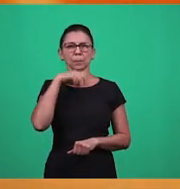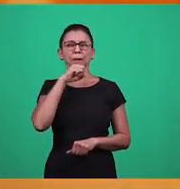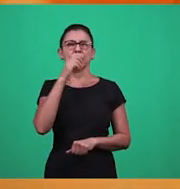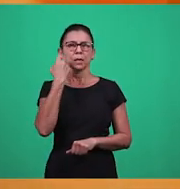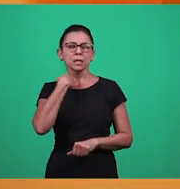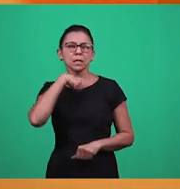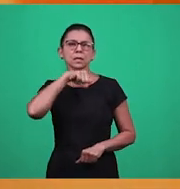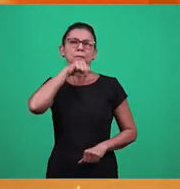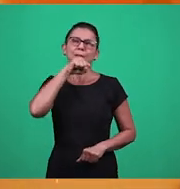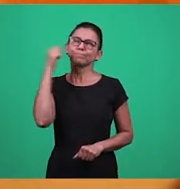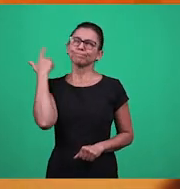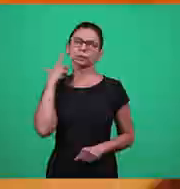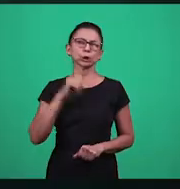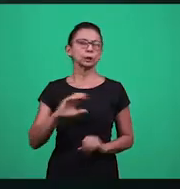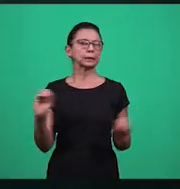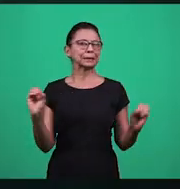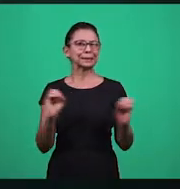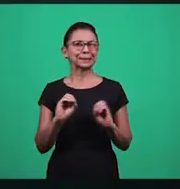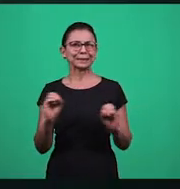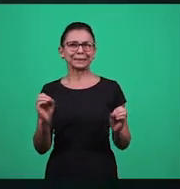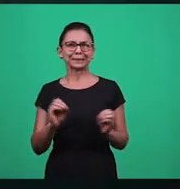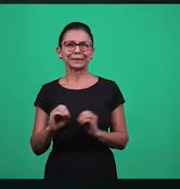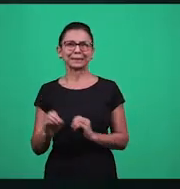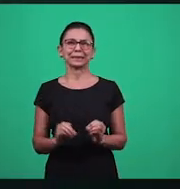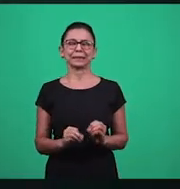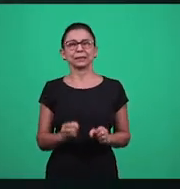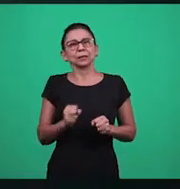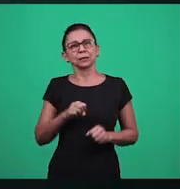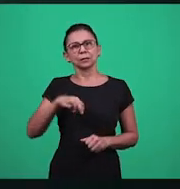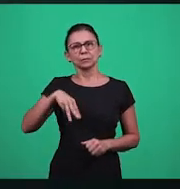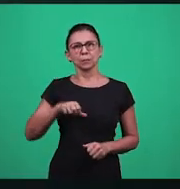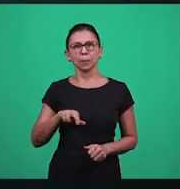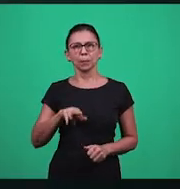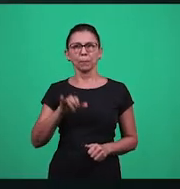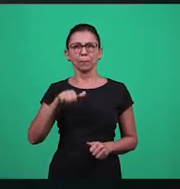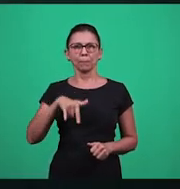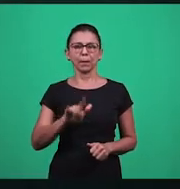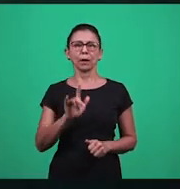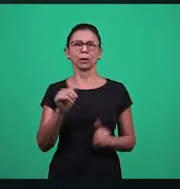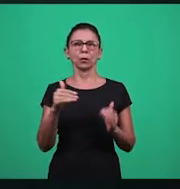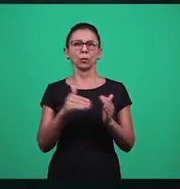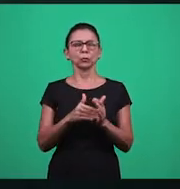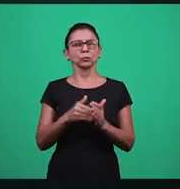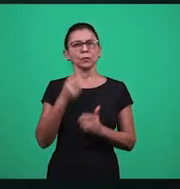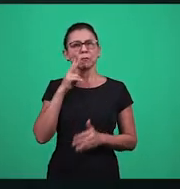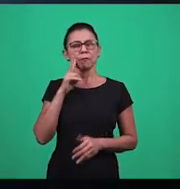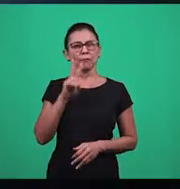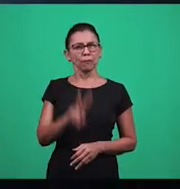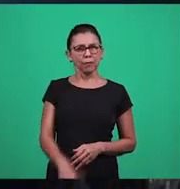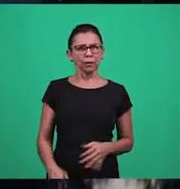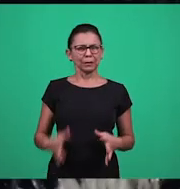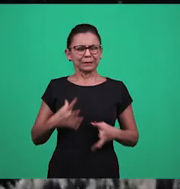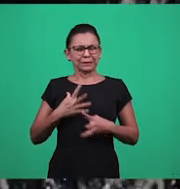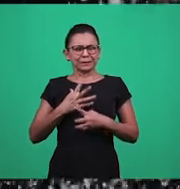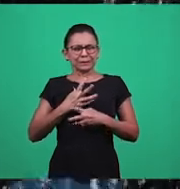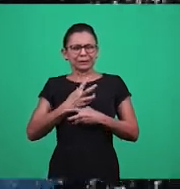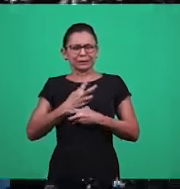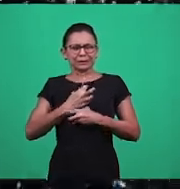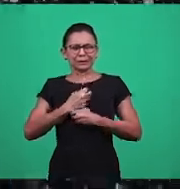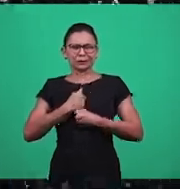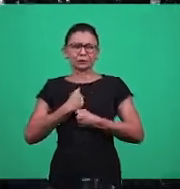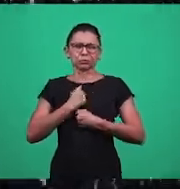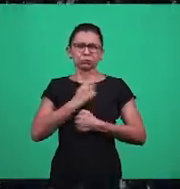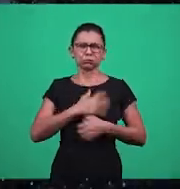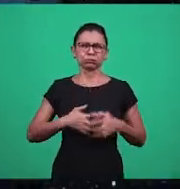seus pais, mas não resistiu. Partiu sem que Mary pudesse vê-lo pela última vez. A angústia